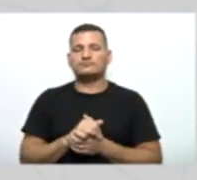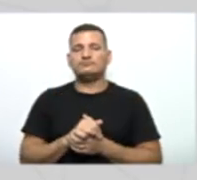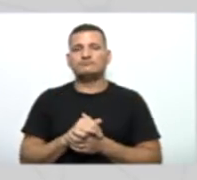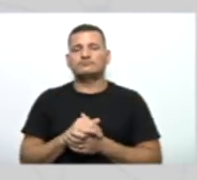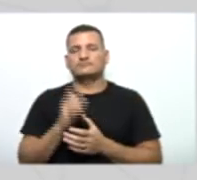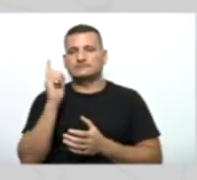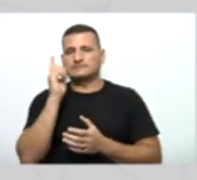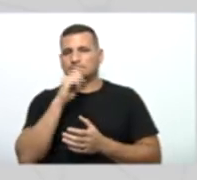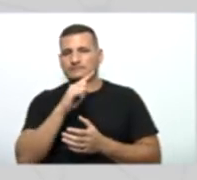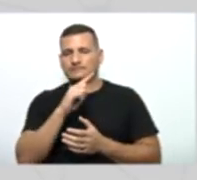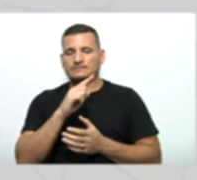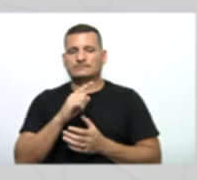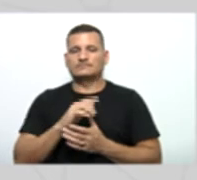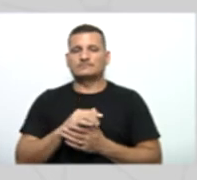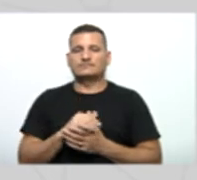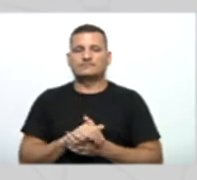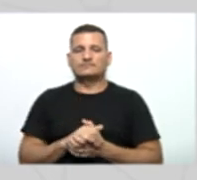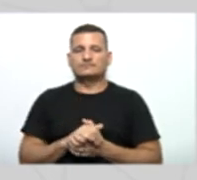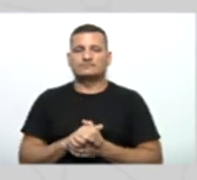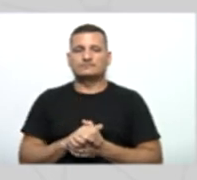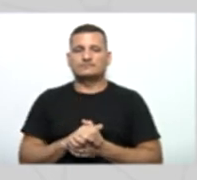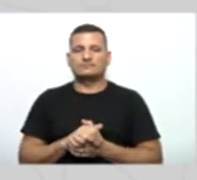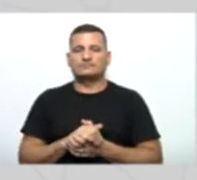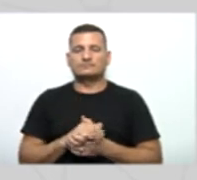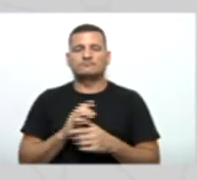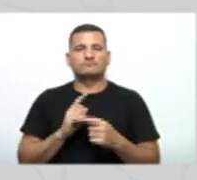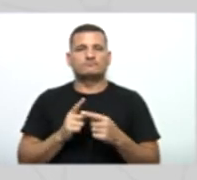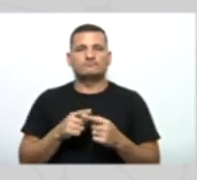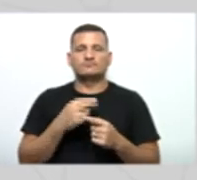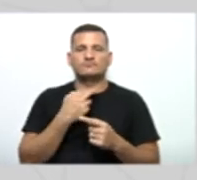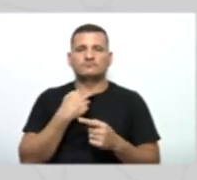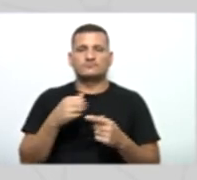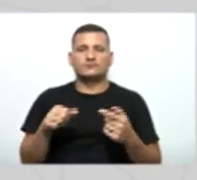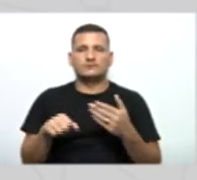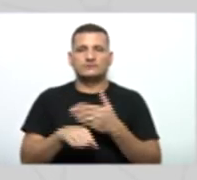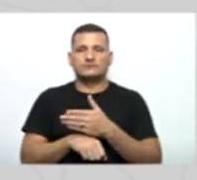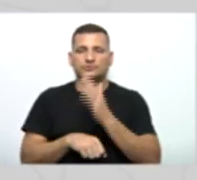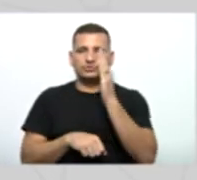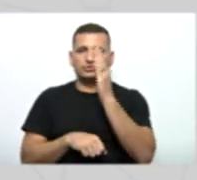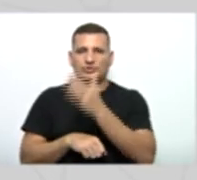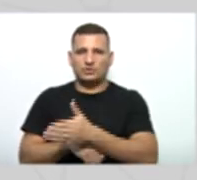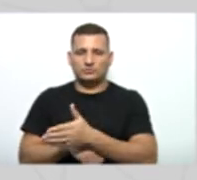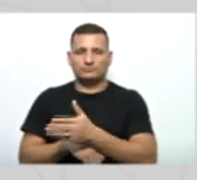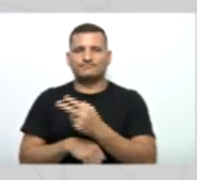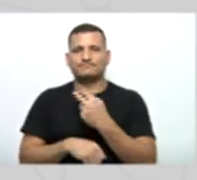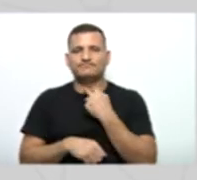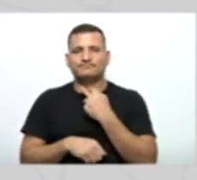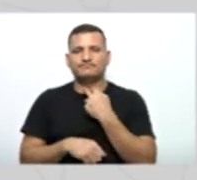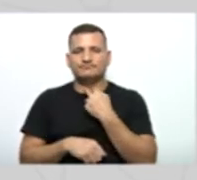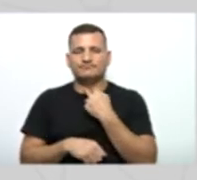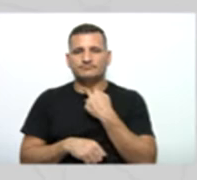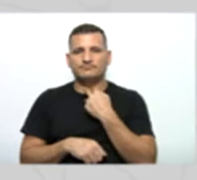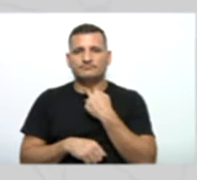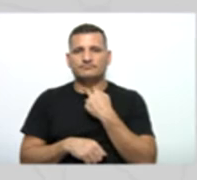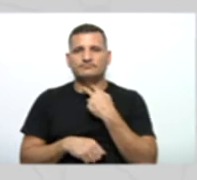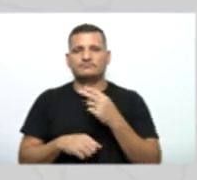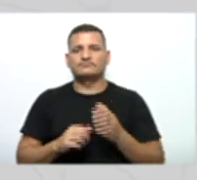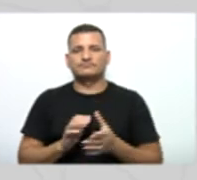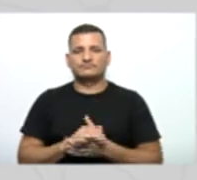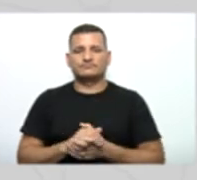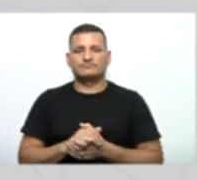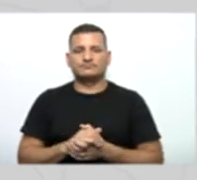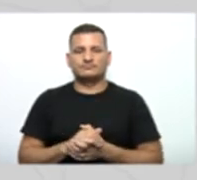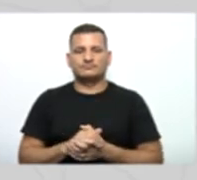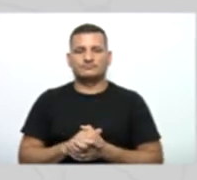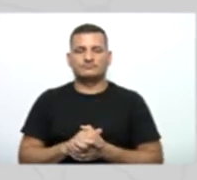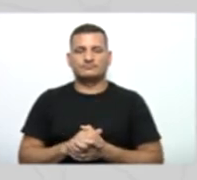o erro. Porque você não pode fazer esse acesso direto do atributo do tipo privado dessa forma. Ele não deixa, ele